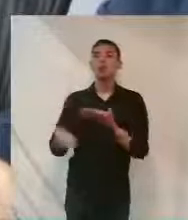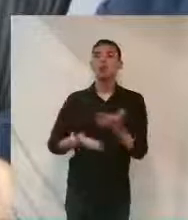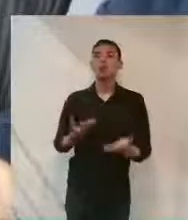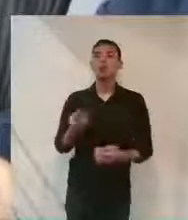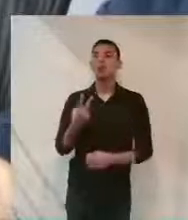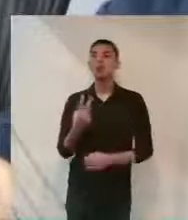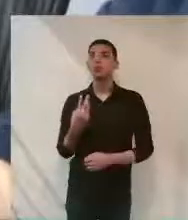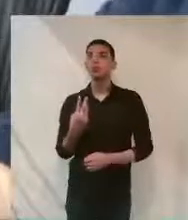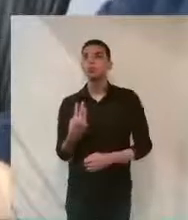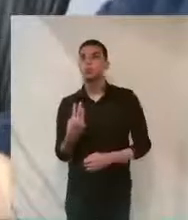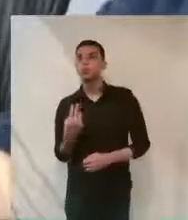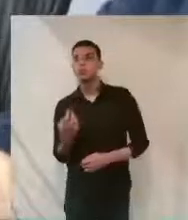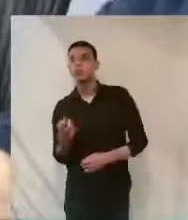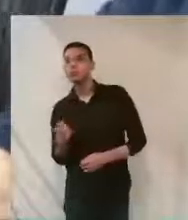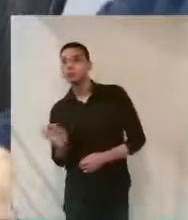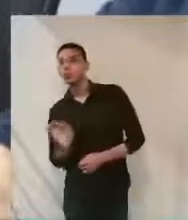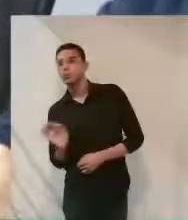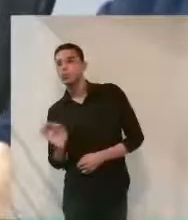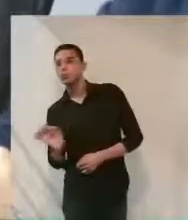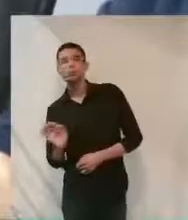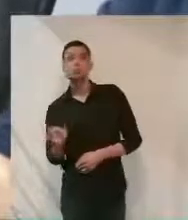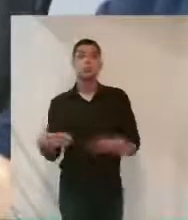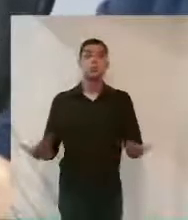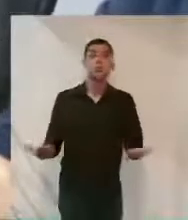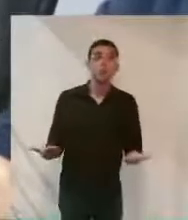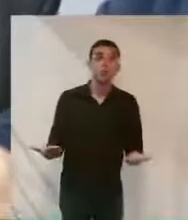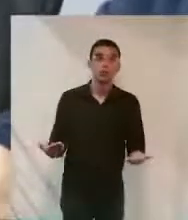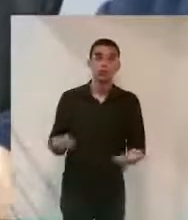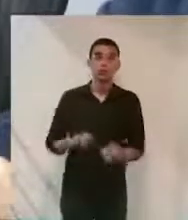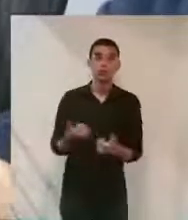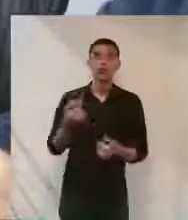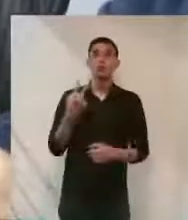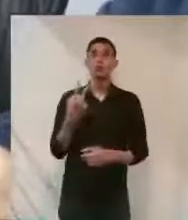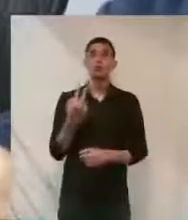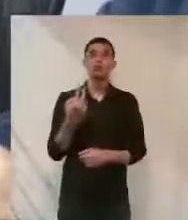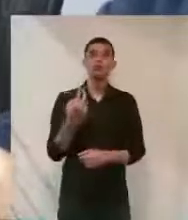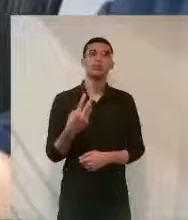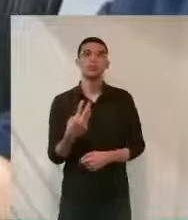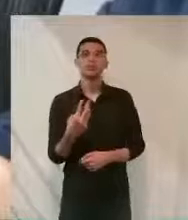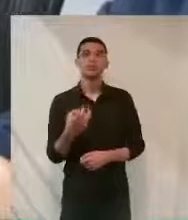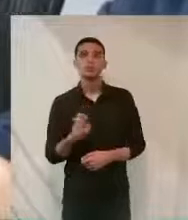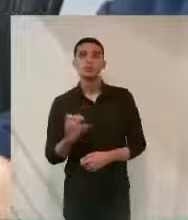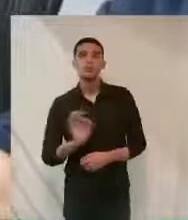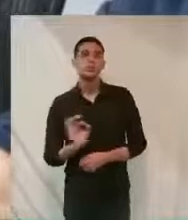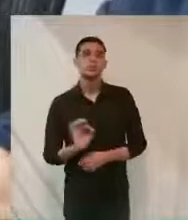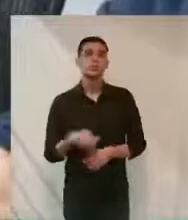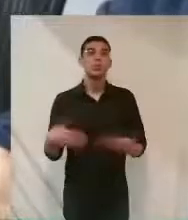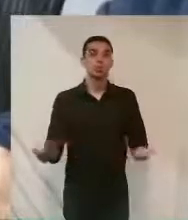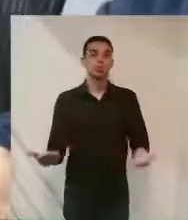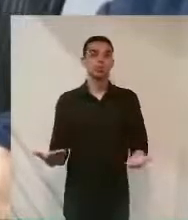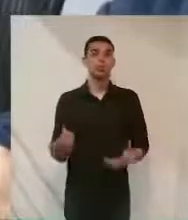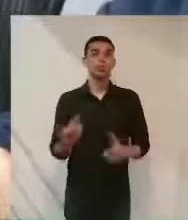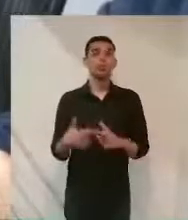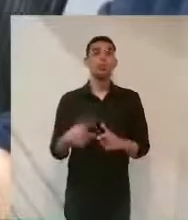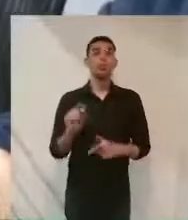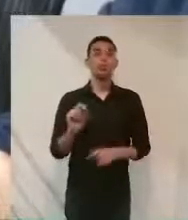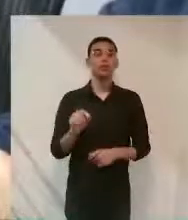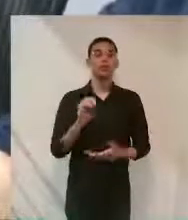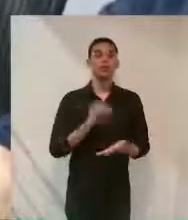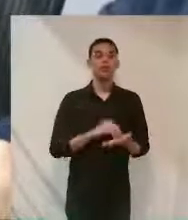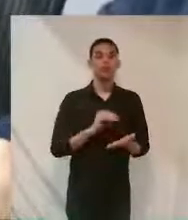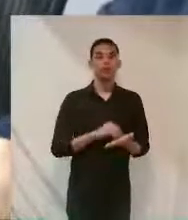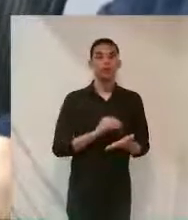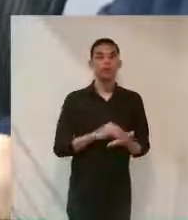meio cabalístico, ninguém sabe direito quanto que é esse número. É 2, 3, 5. Onde está o problema? O problema está na triagem. O